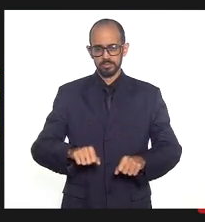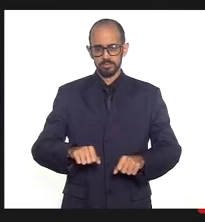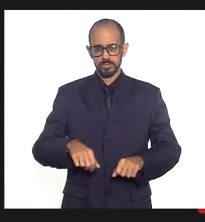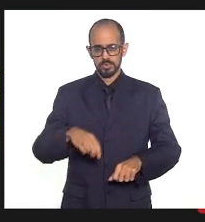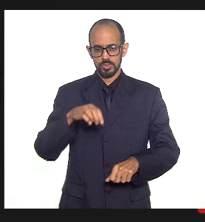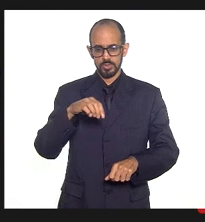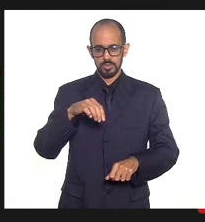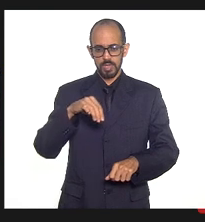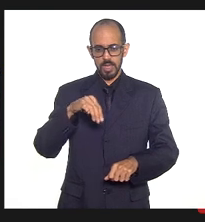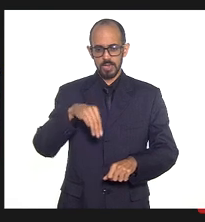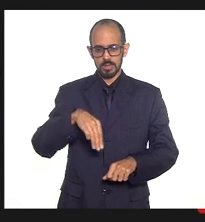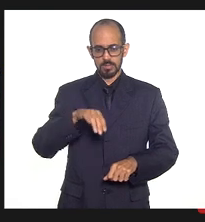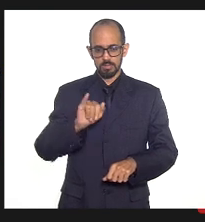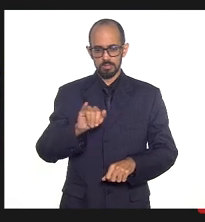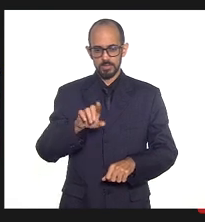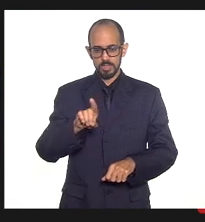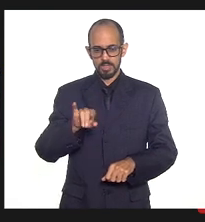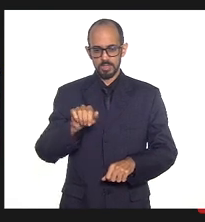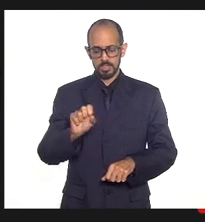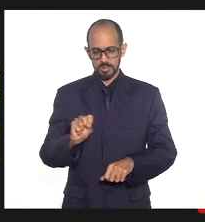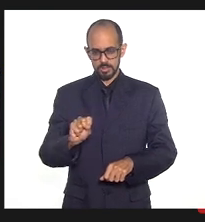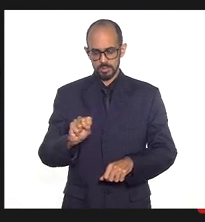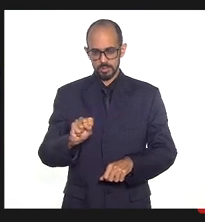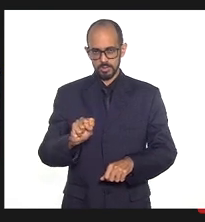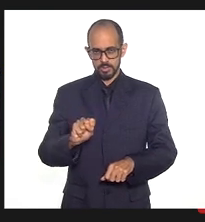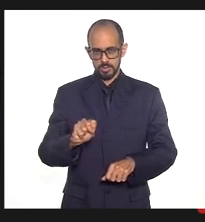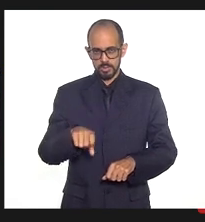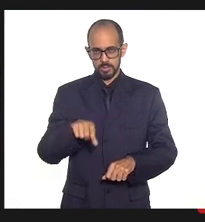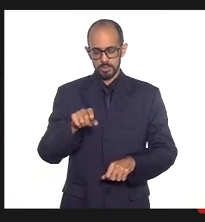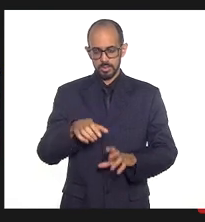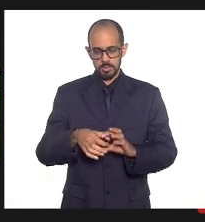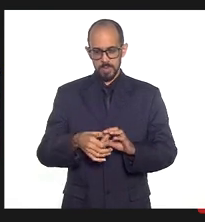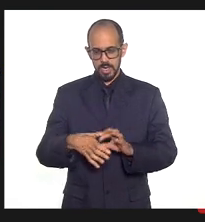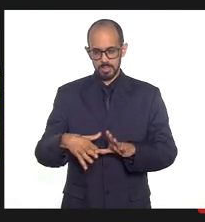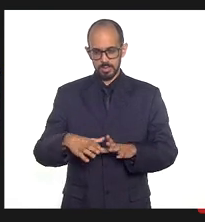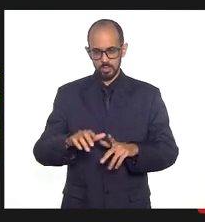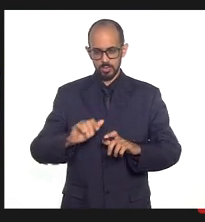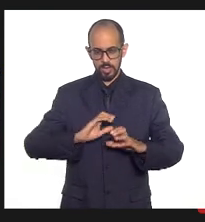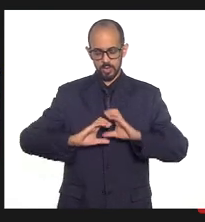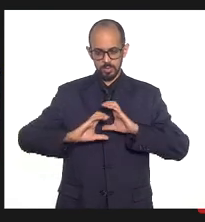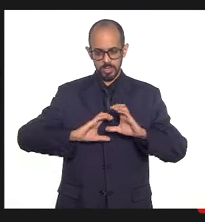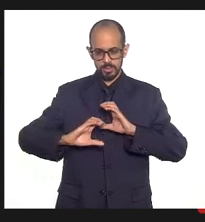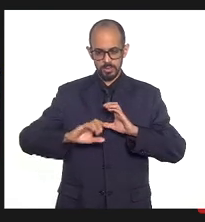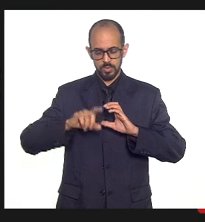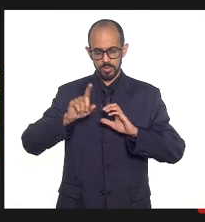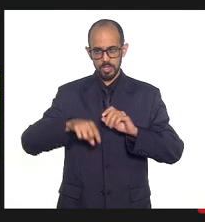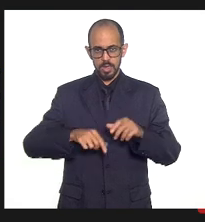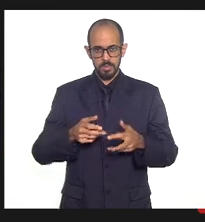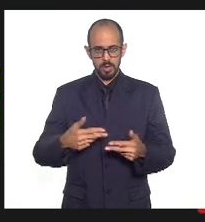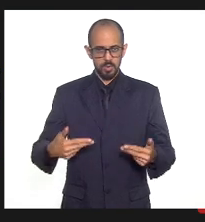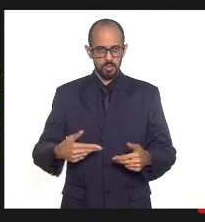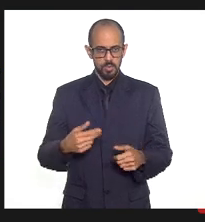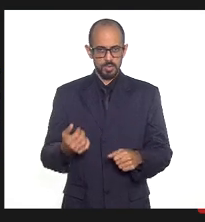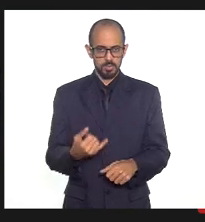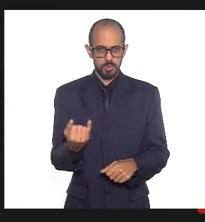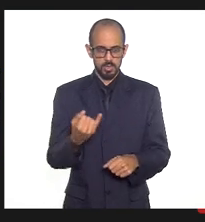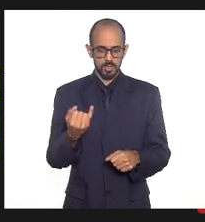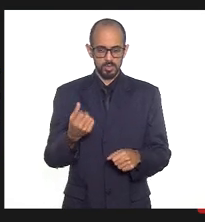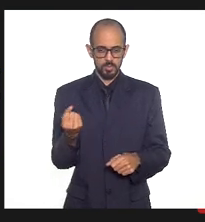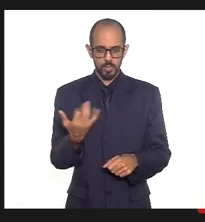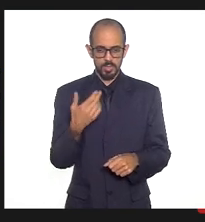as mídias. Então, assim, democratizar os meios de comunicação, eu acho que já é uma coisa muito sugestiva quando a